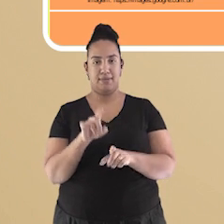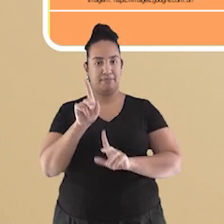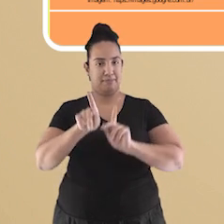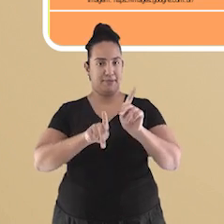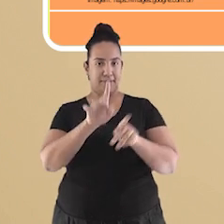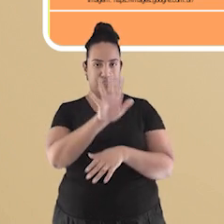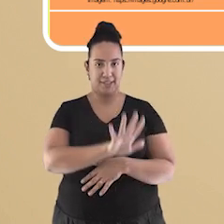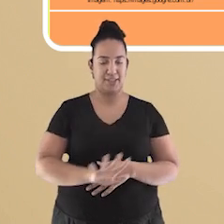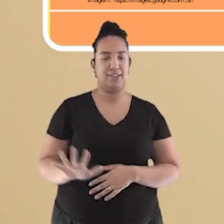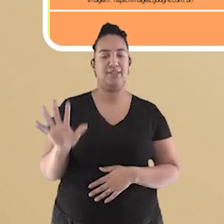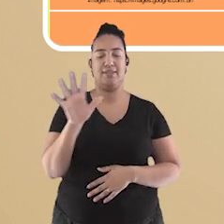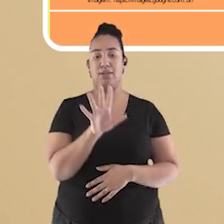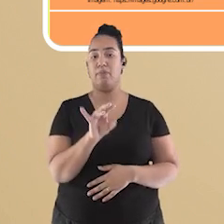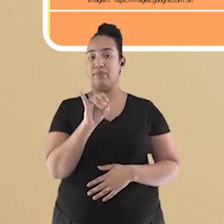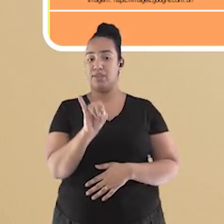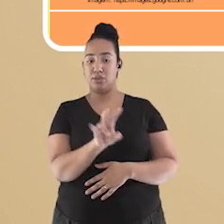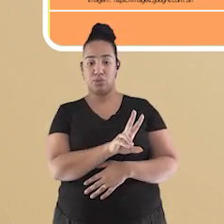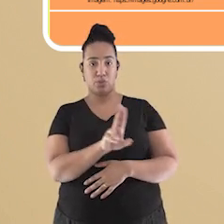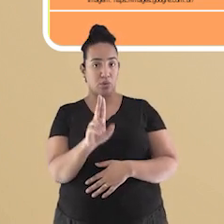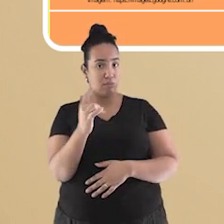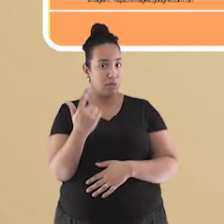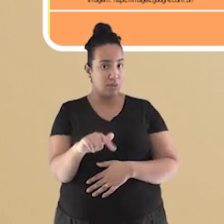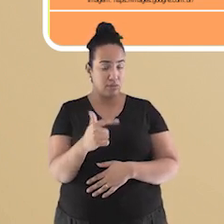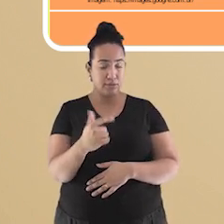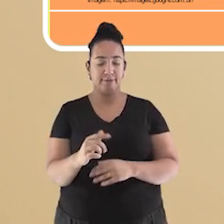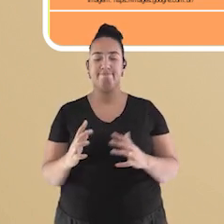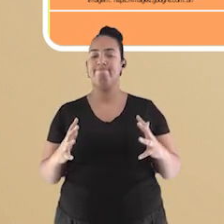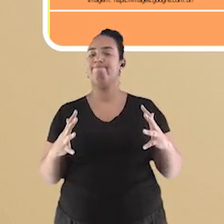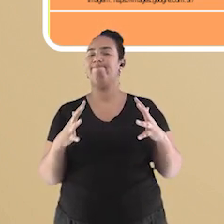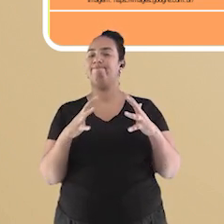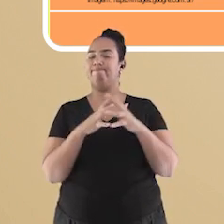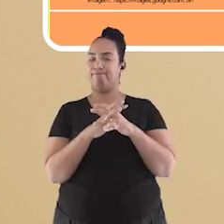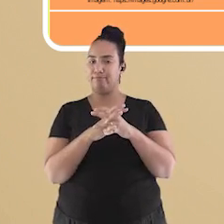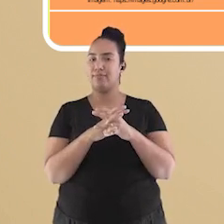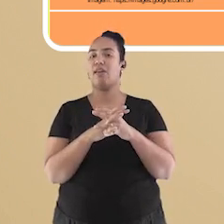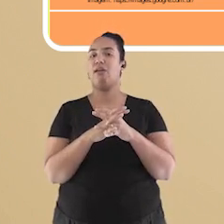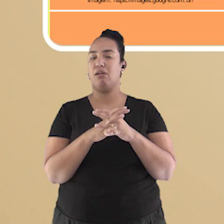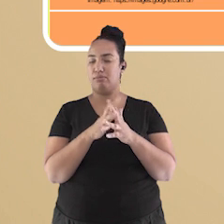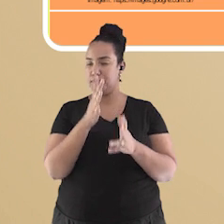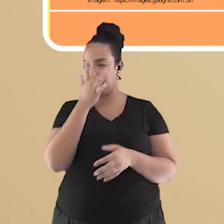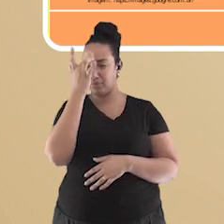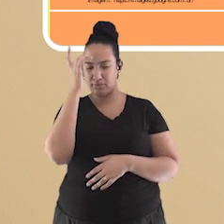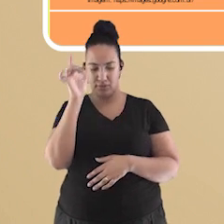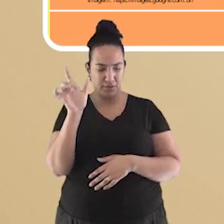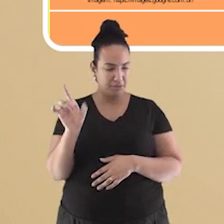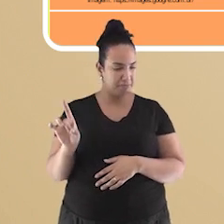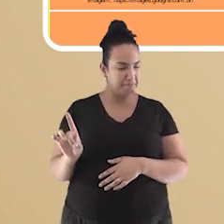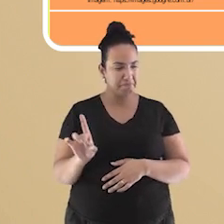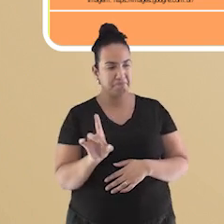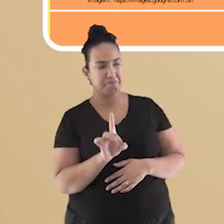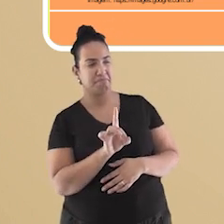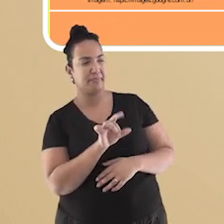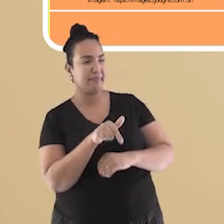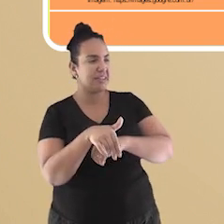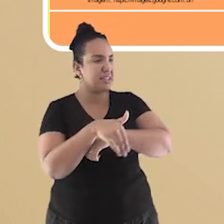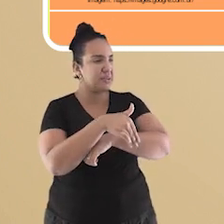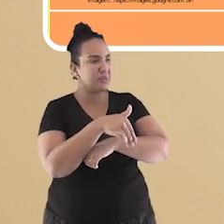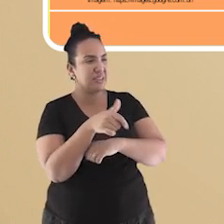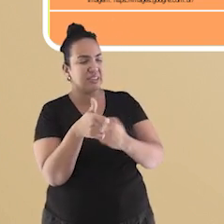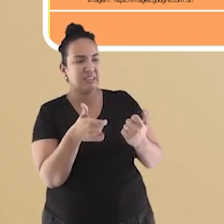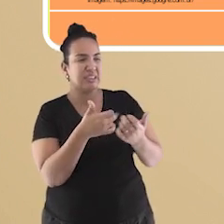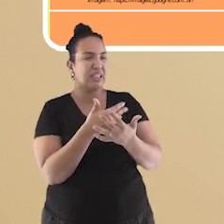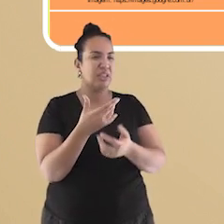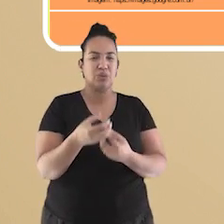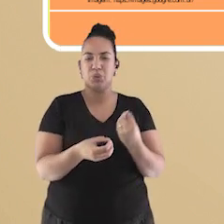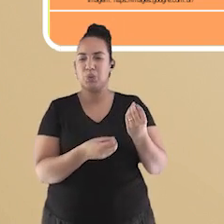pessoas em geral. Sem os nomes, seria muito complicado uma pessoa situar-se em uma cidade